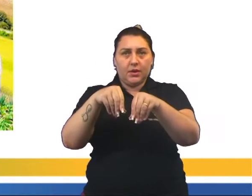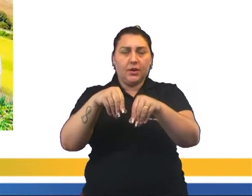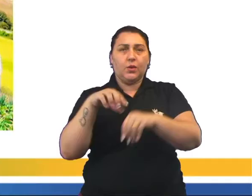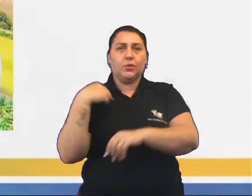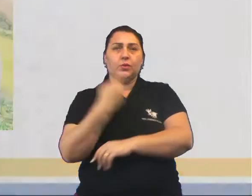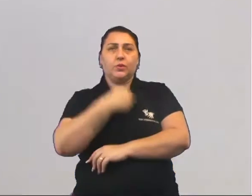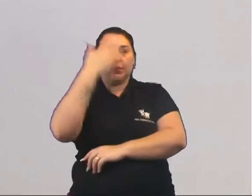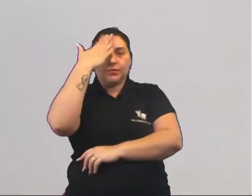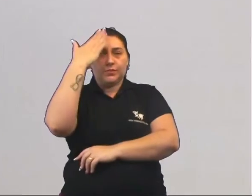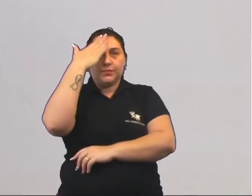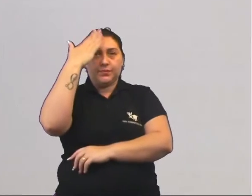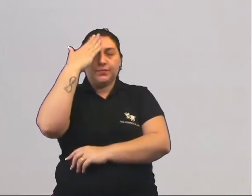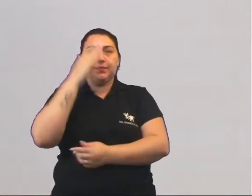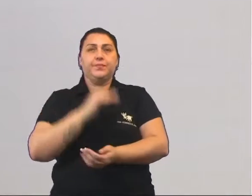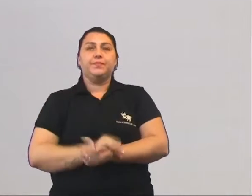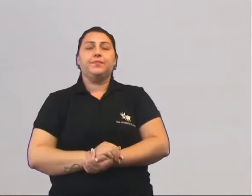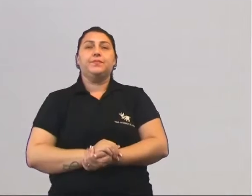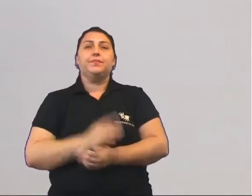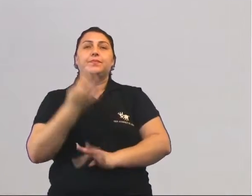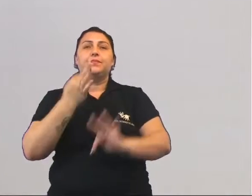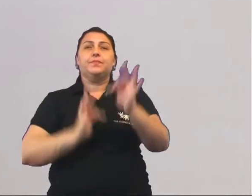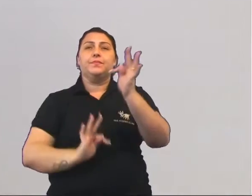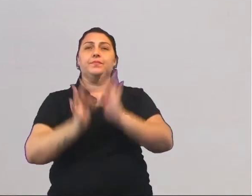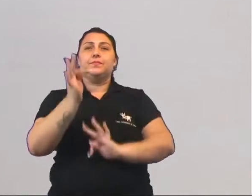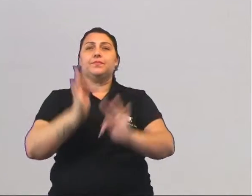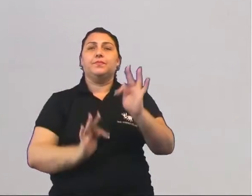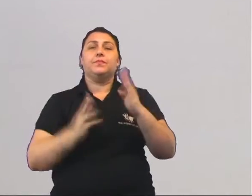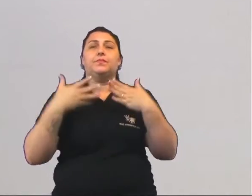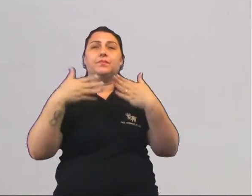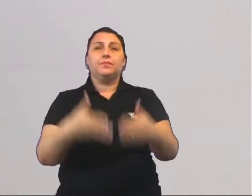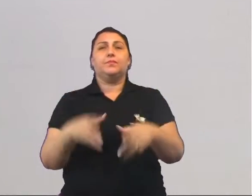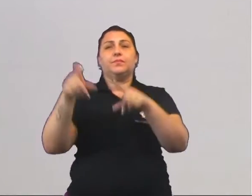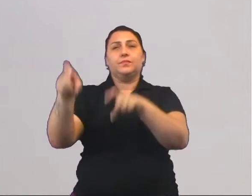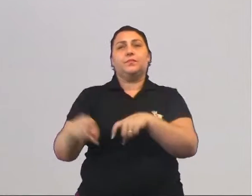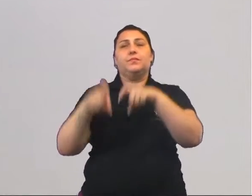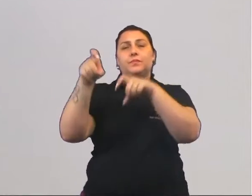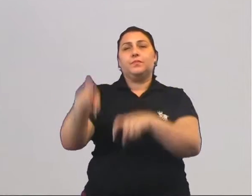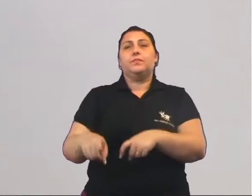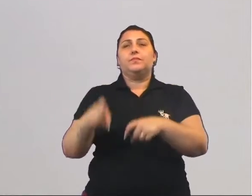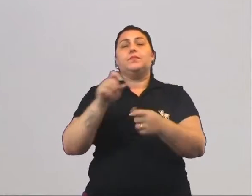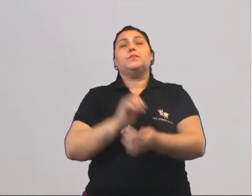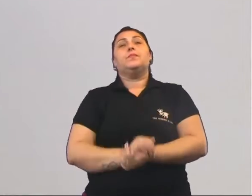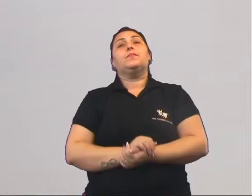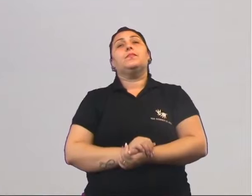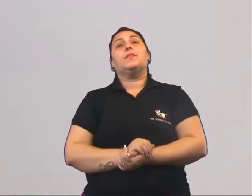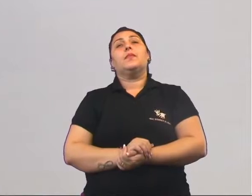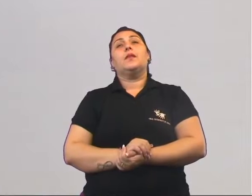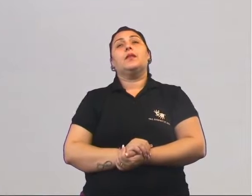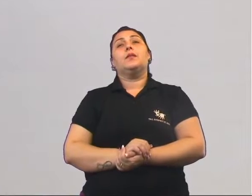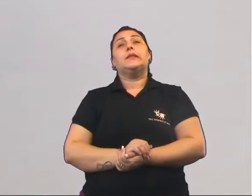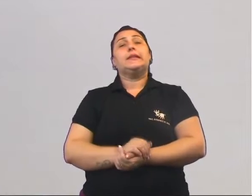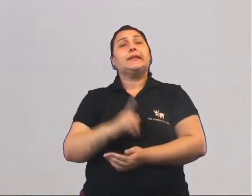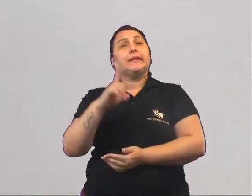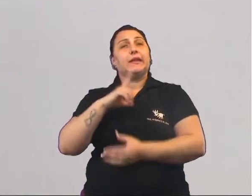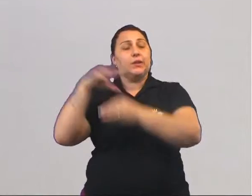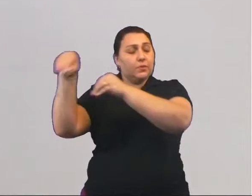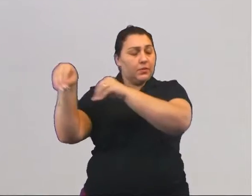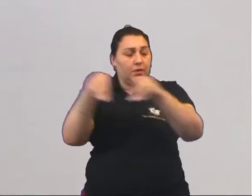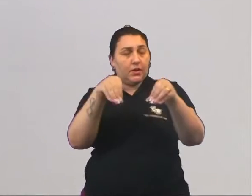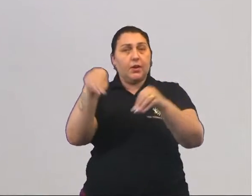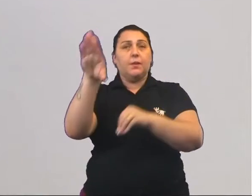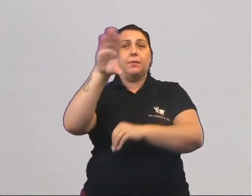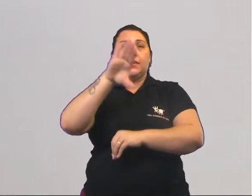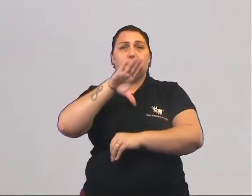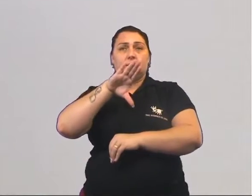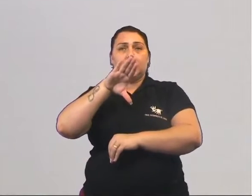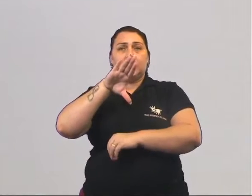Nós sabemos que, apesar da tecnologia ter chegado ao campo e grande parte dos pequenos produtores terem se deslocado para a cidade